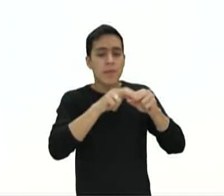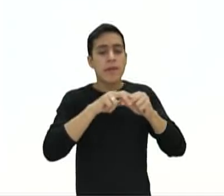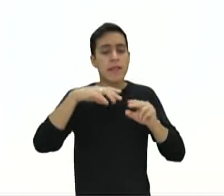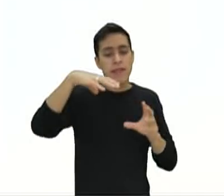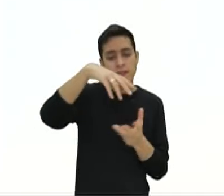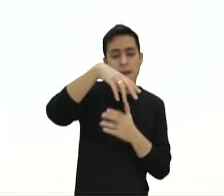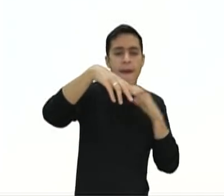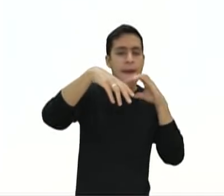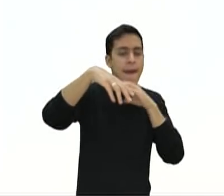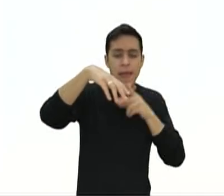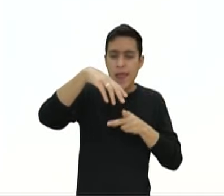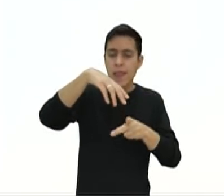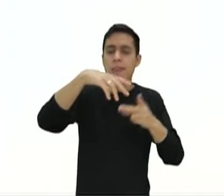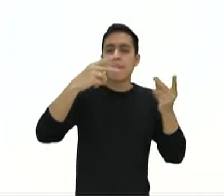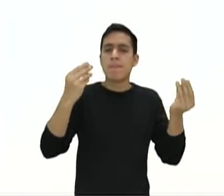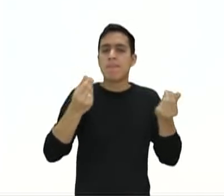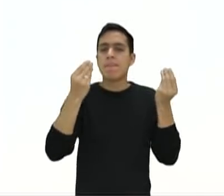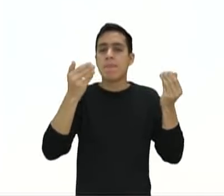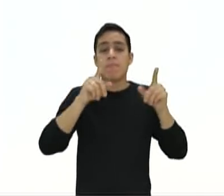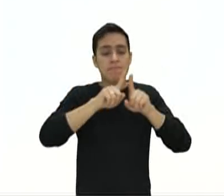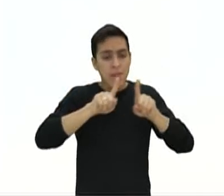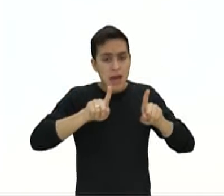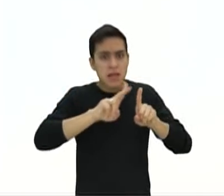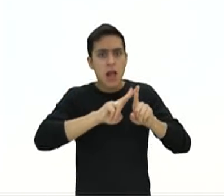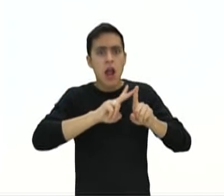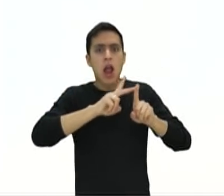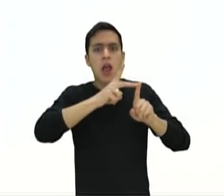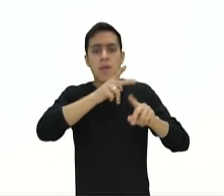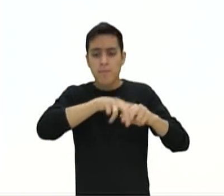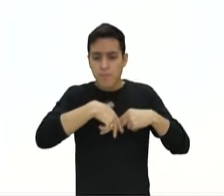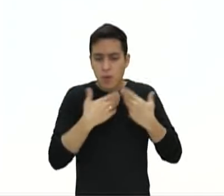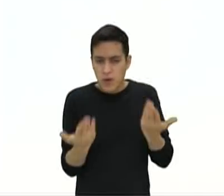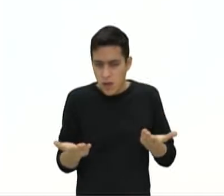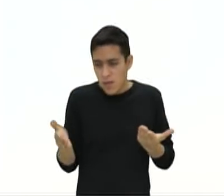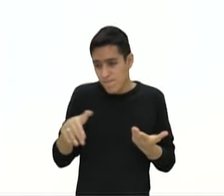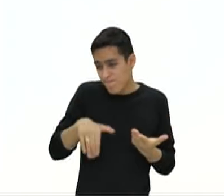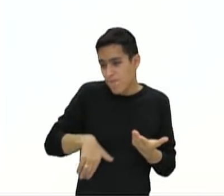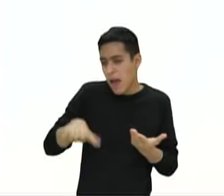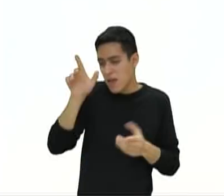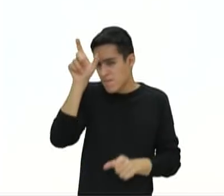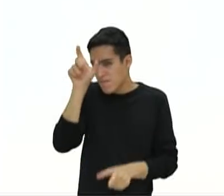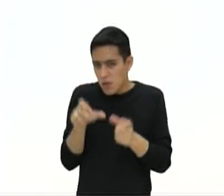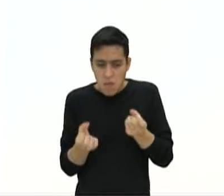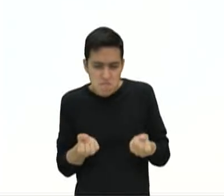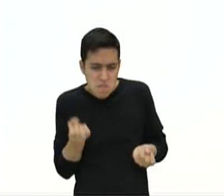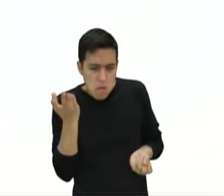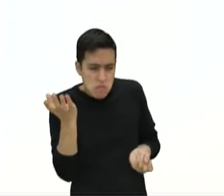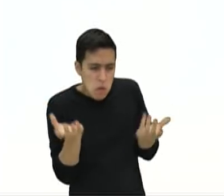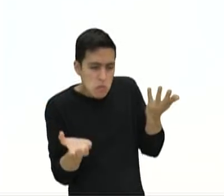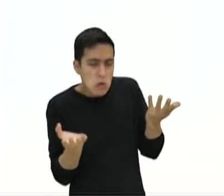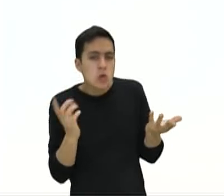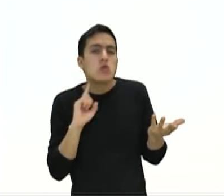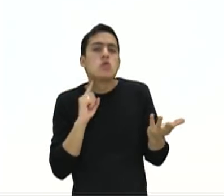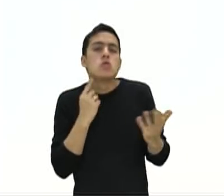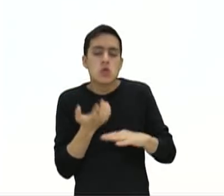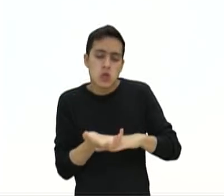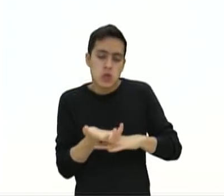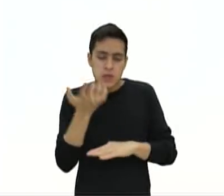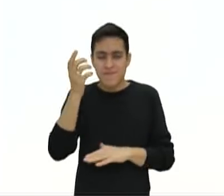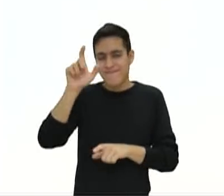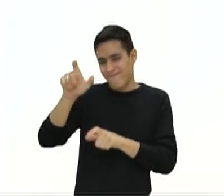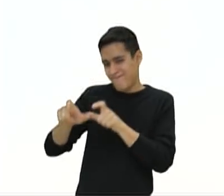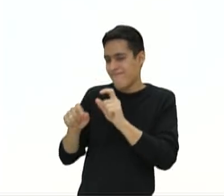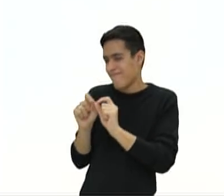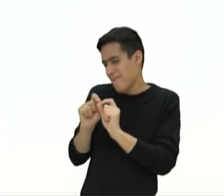a Terra, mas que vem se intensificando em razão da maior emissão de poluentes na atmosfera pelo ser